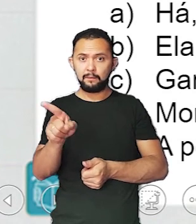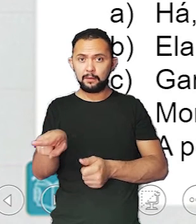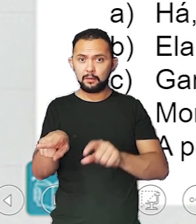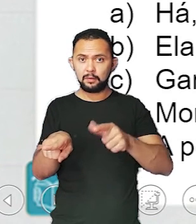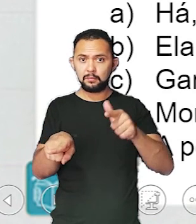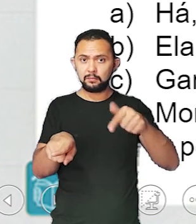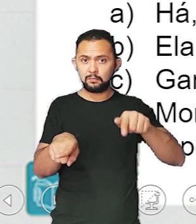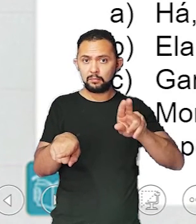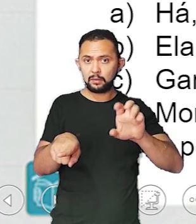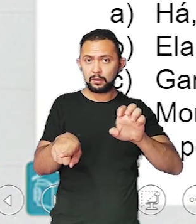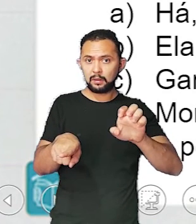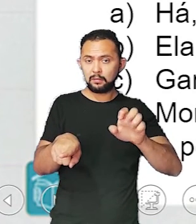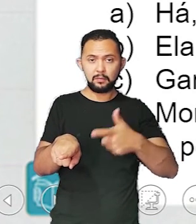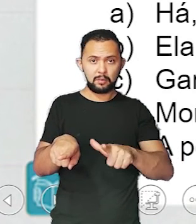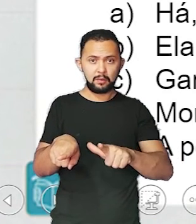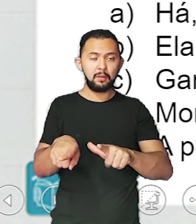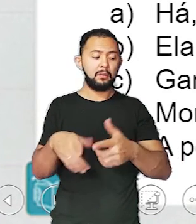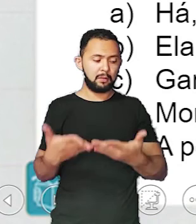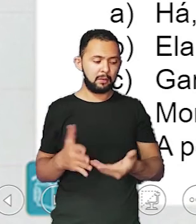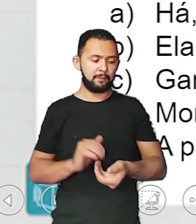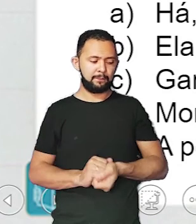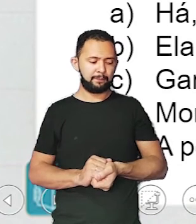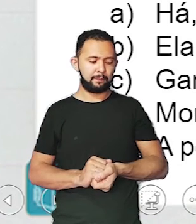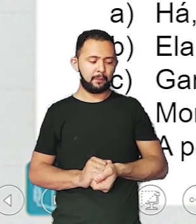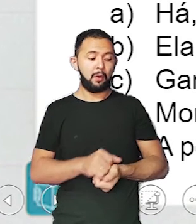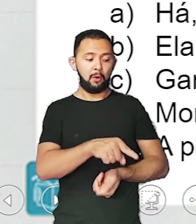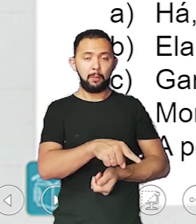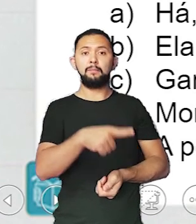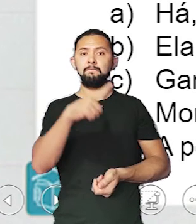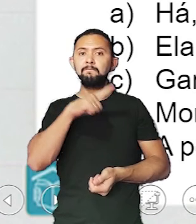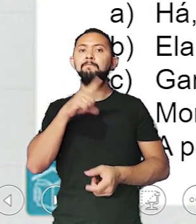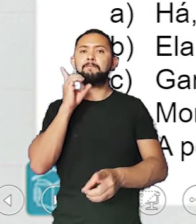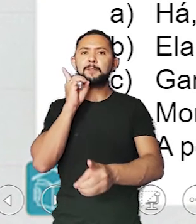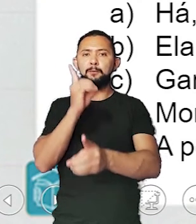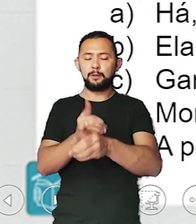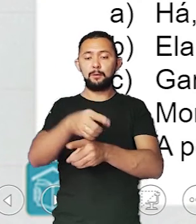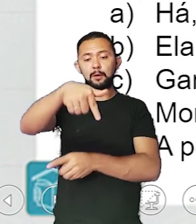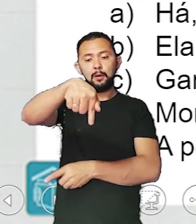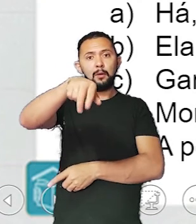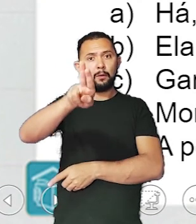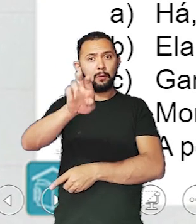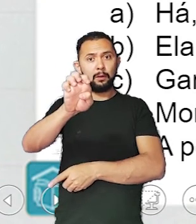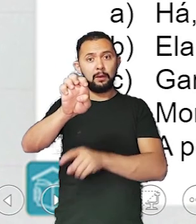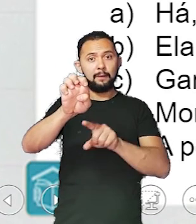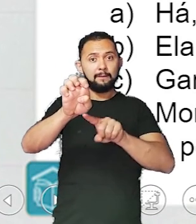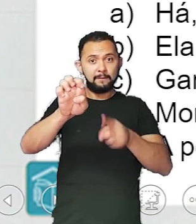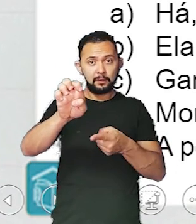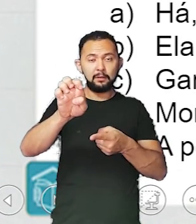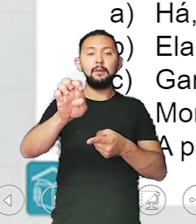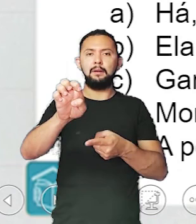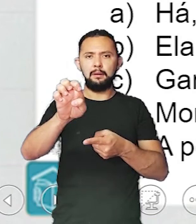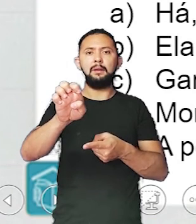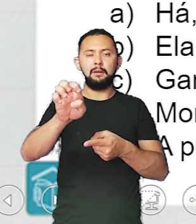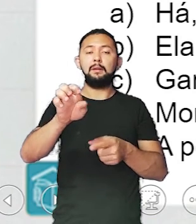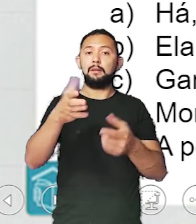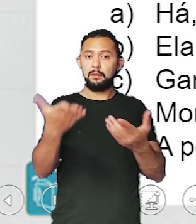tem. Que tem vírgula antes? Não tem. Que tem vírgula antes? Tem. Então, só pelo olhar, já é para ser a letra